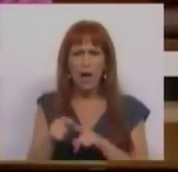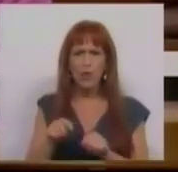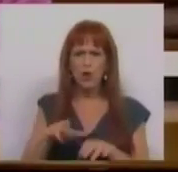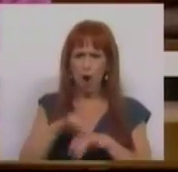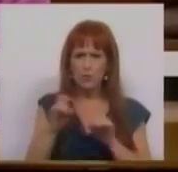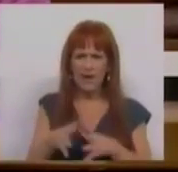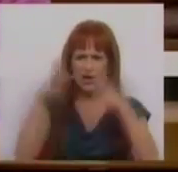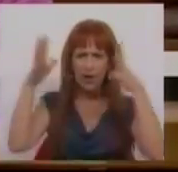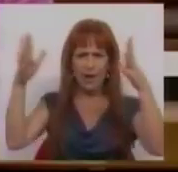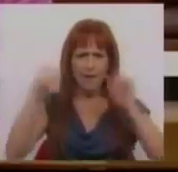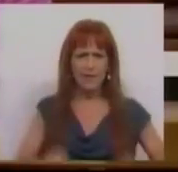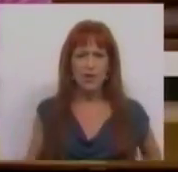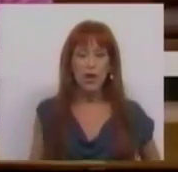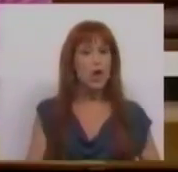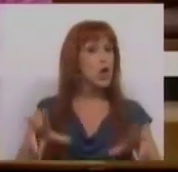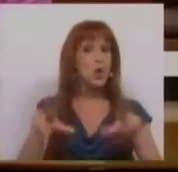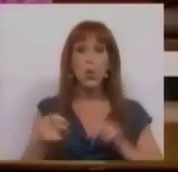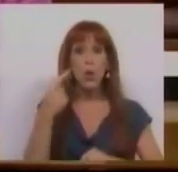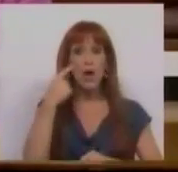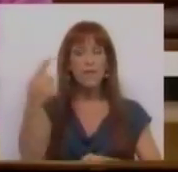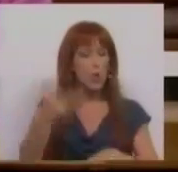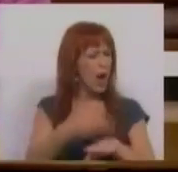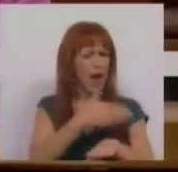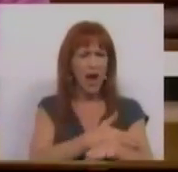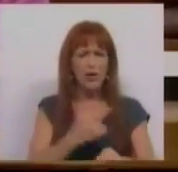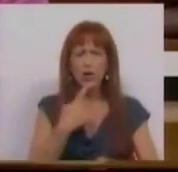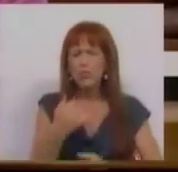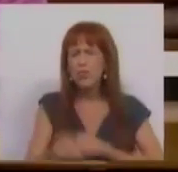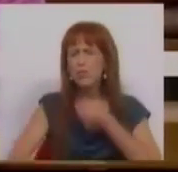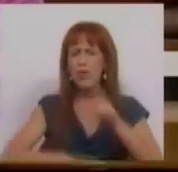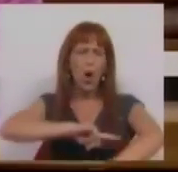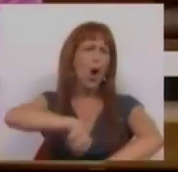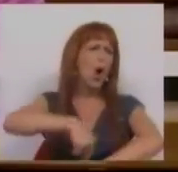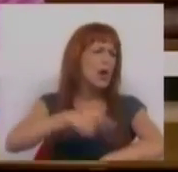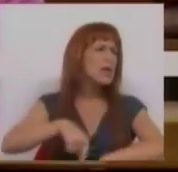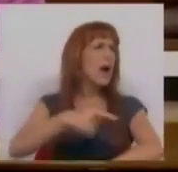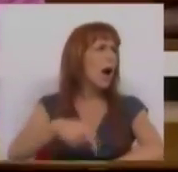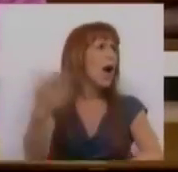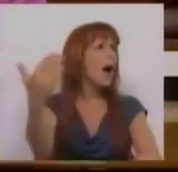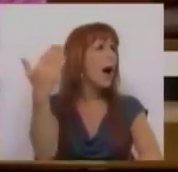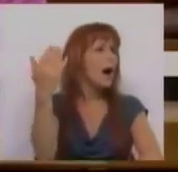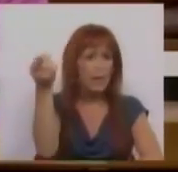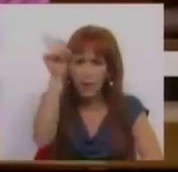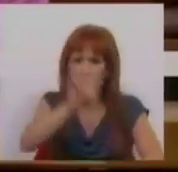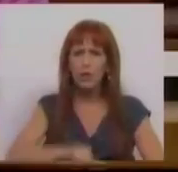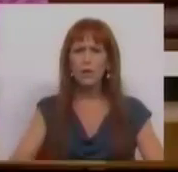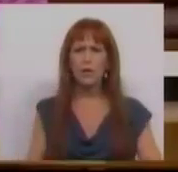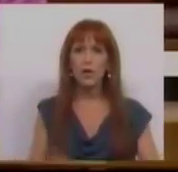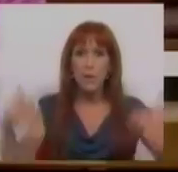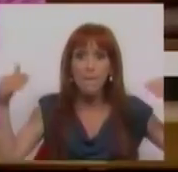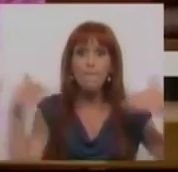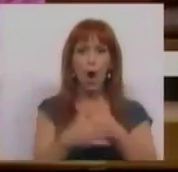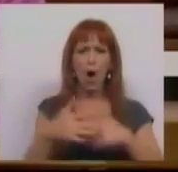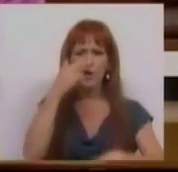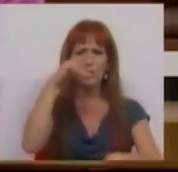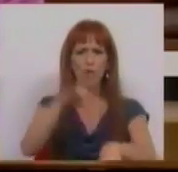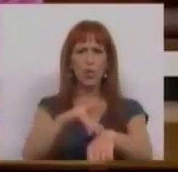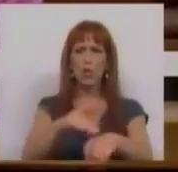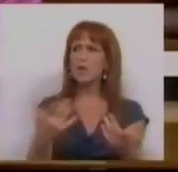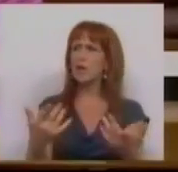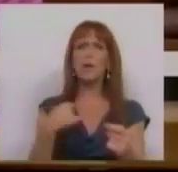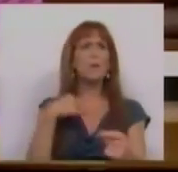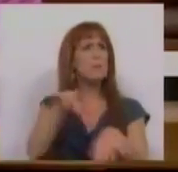grandes hospitais. E nunca se tinha visto tantas horas de espera e, inclusivamente, mortes de doentes